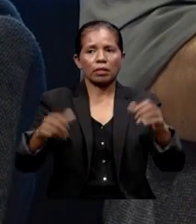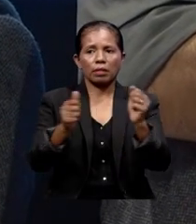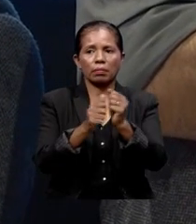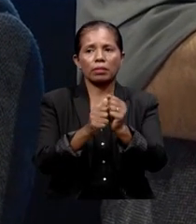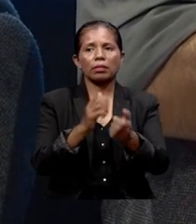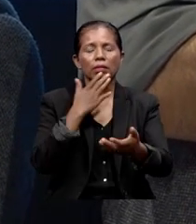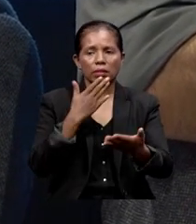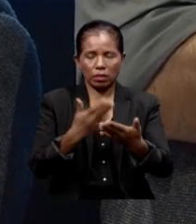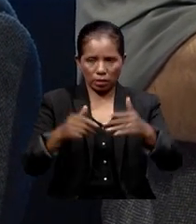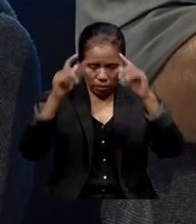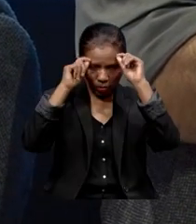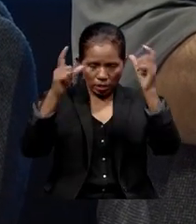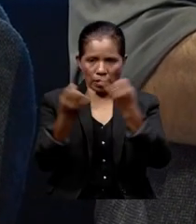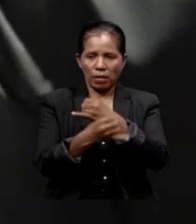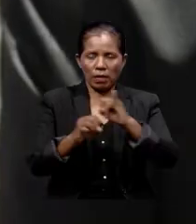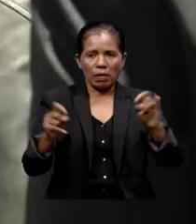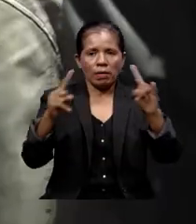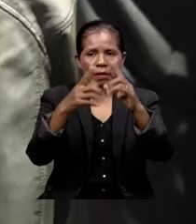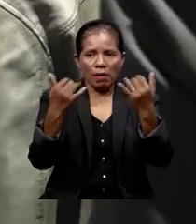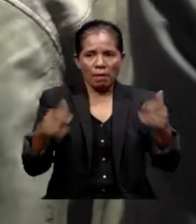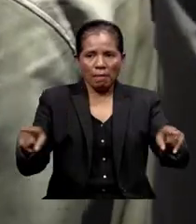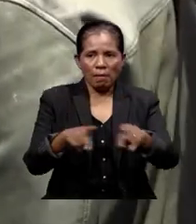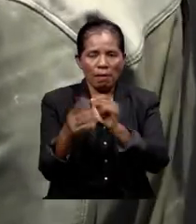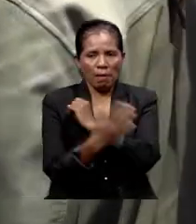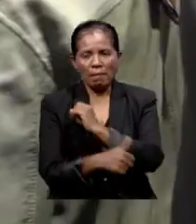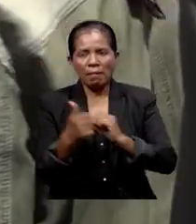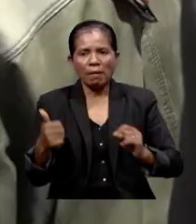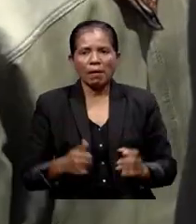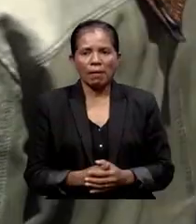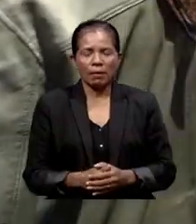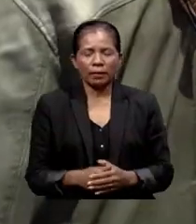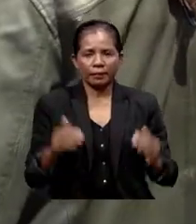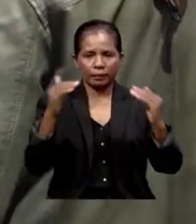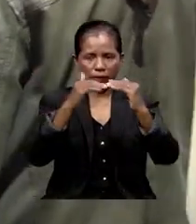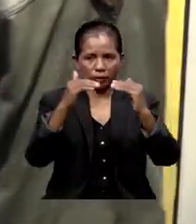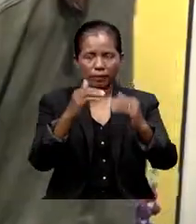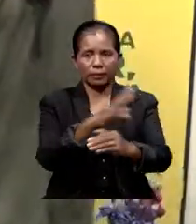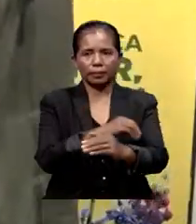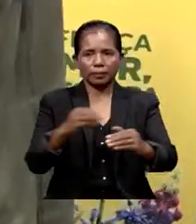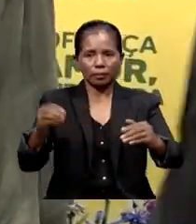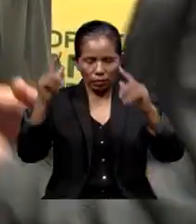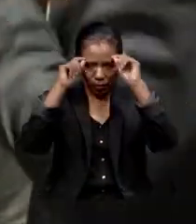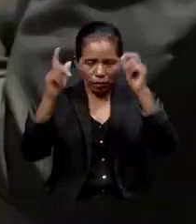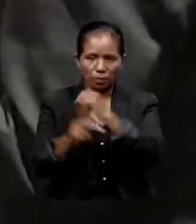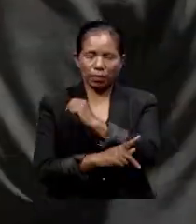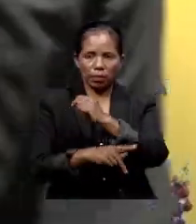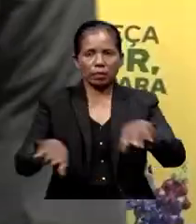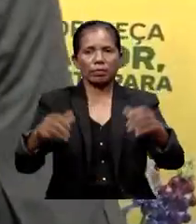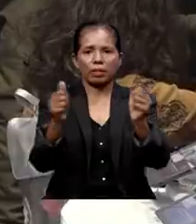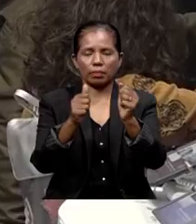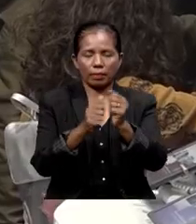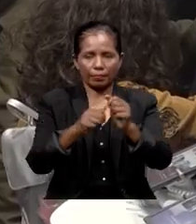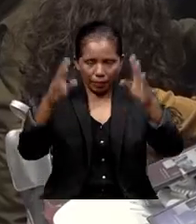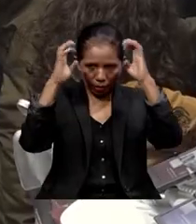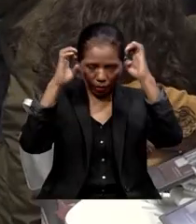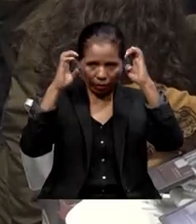permitem, antes Timor-Leste ou Cunanto agora, compara com a nação selo. O amizade ne Timor-Leste ou Portugal estabelece cooperação no Inuin e a setor